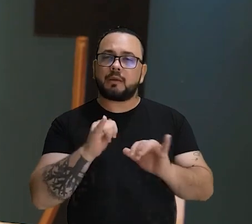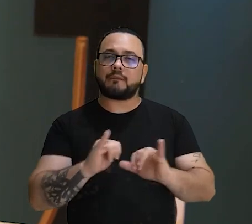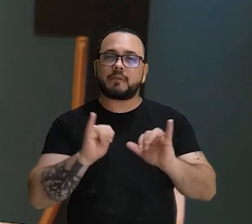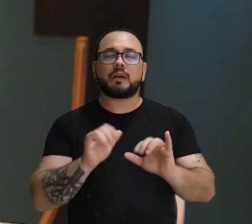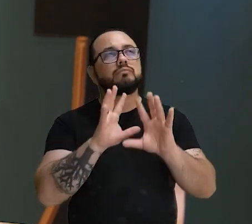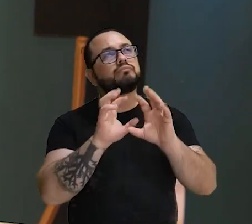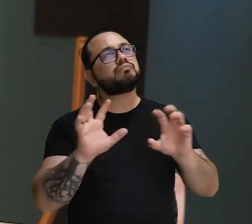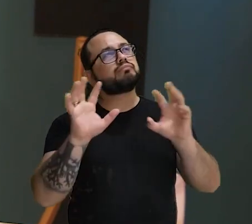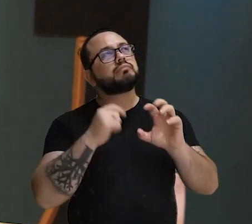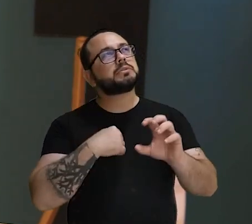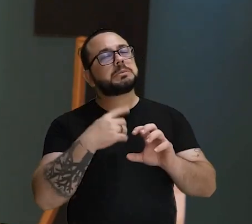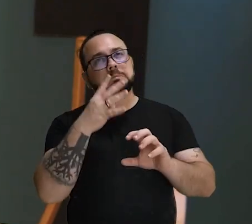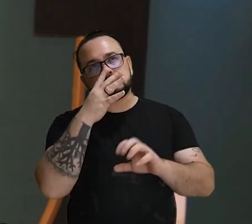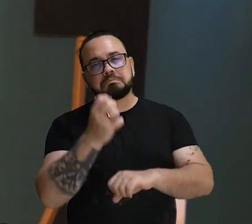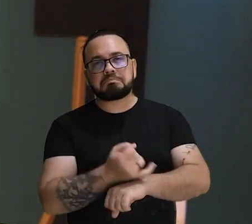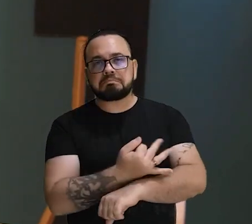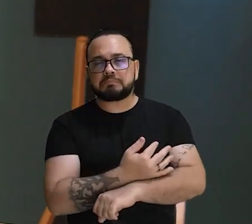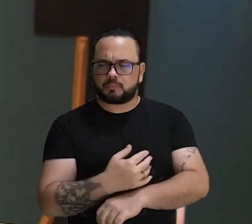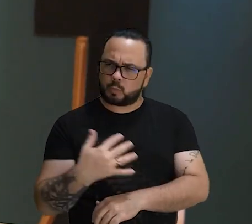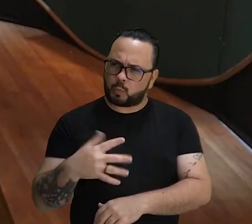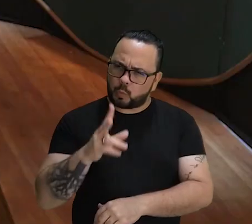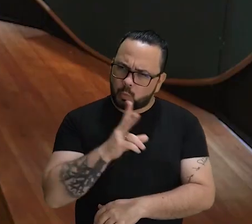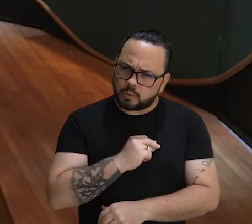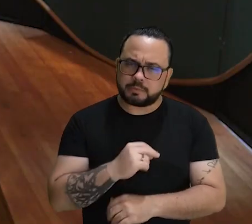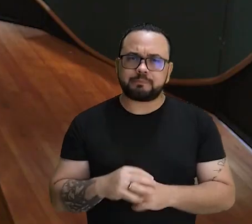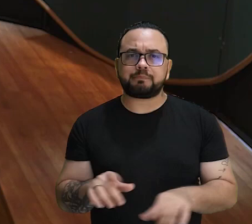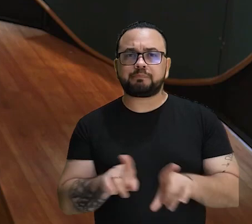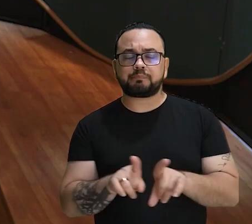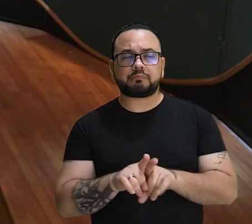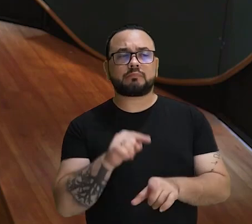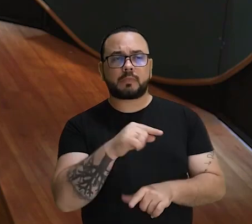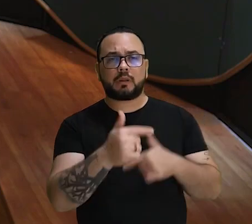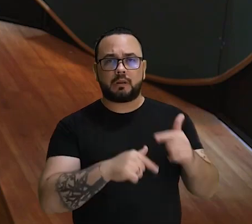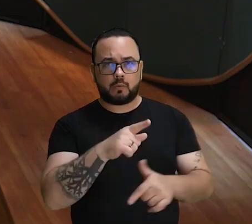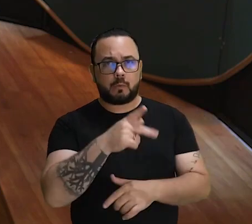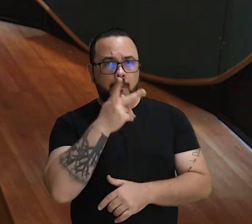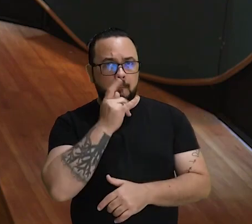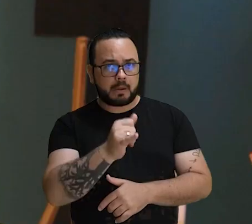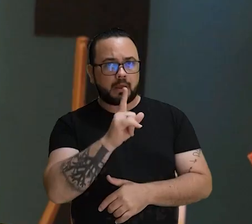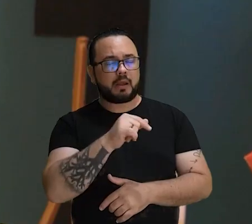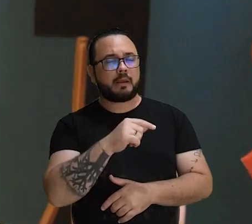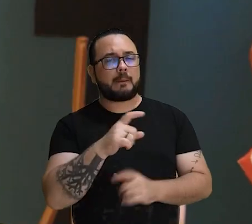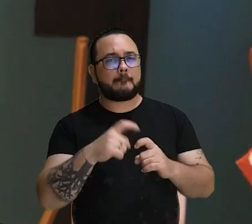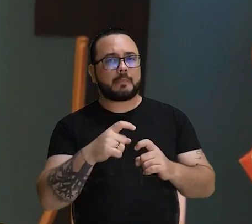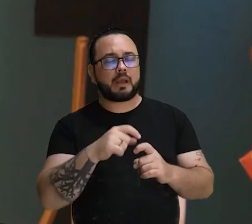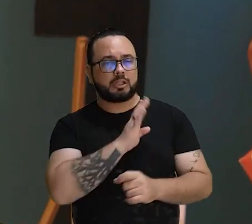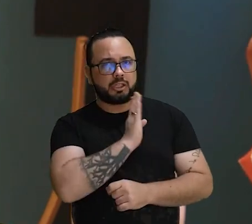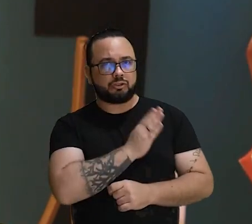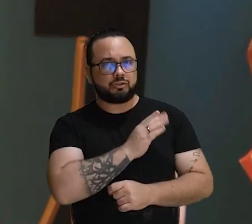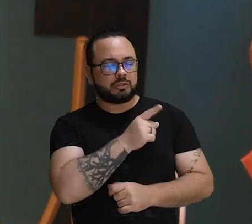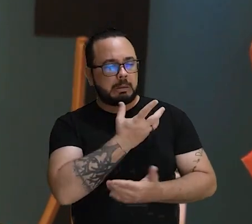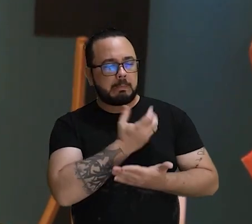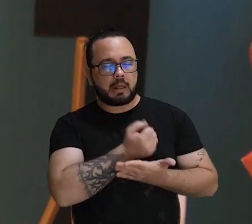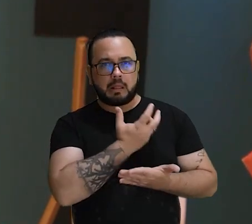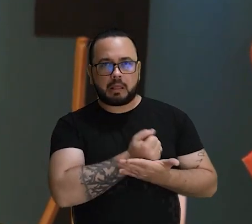das nuvens, eu, tipo assim, me emocionou completamente. Caramba, outro trabalho dele... O pai dele era cardiologista e gravava o coração